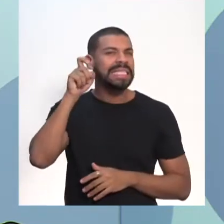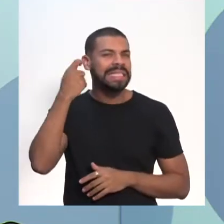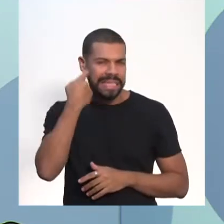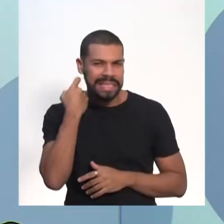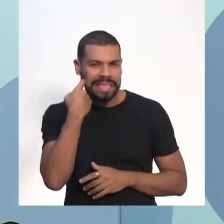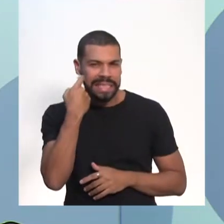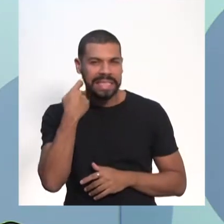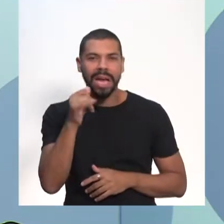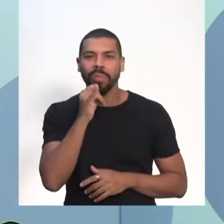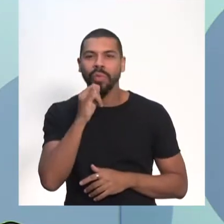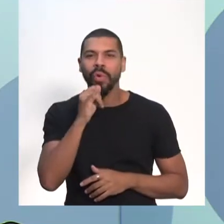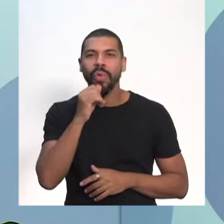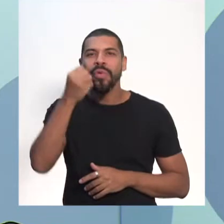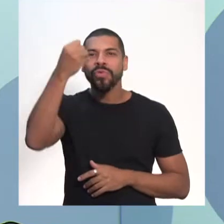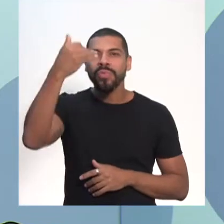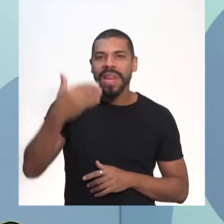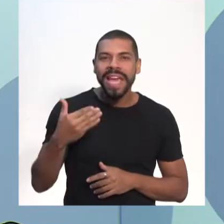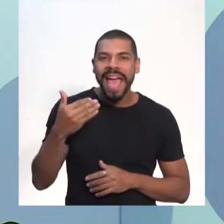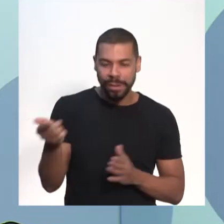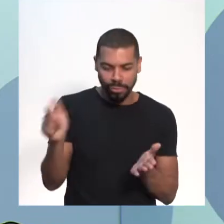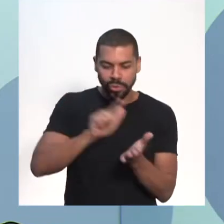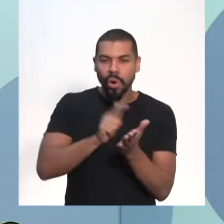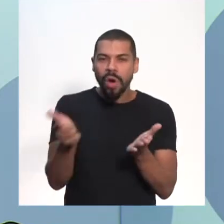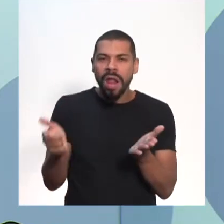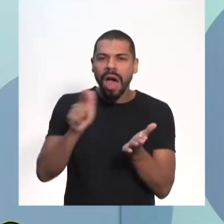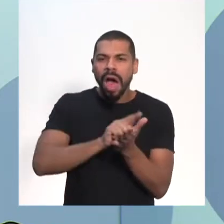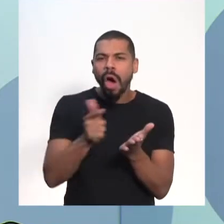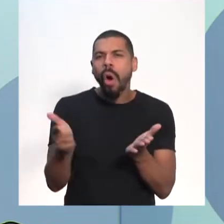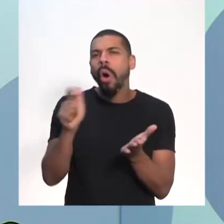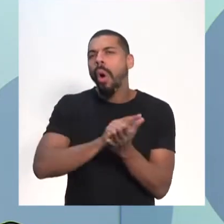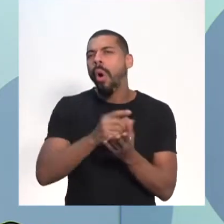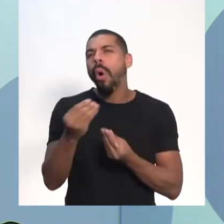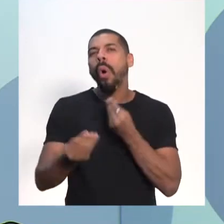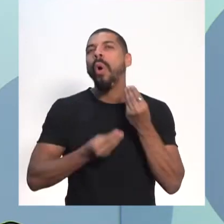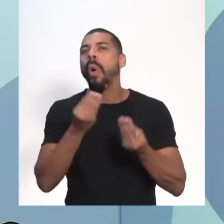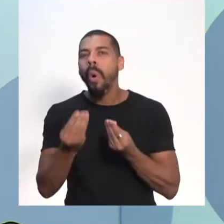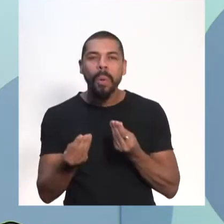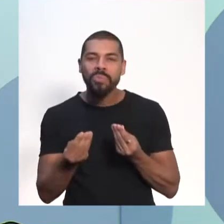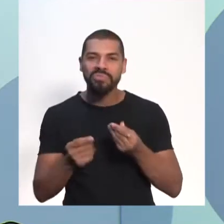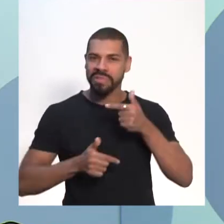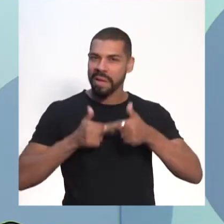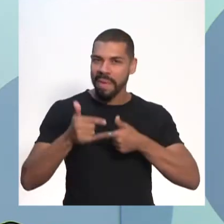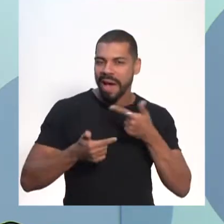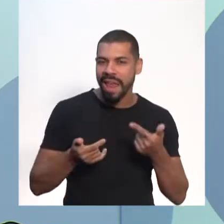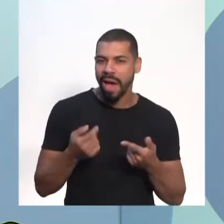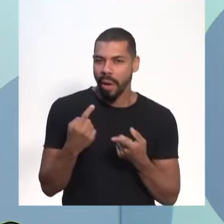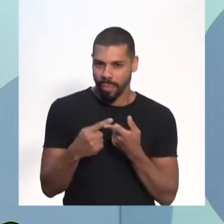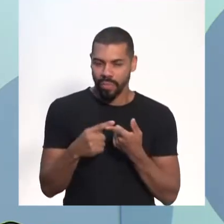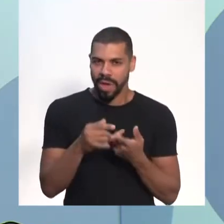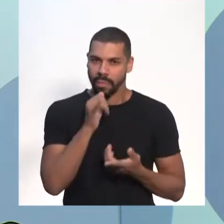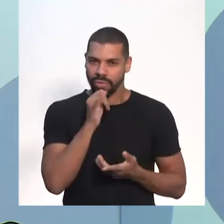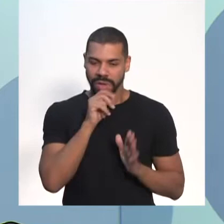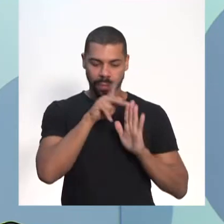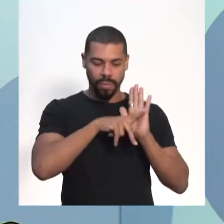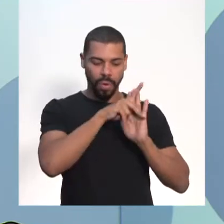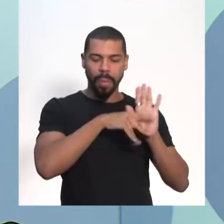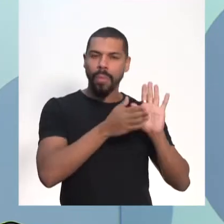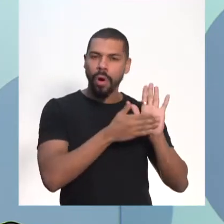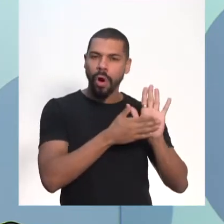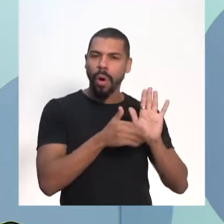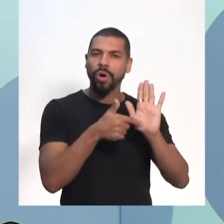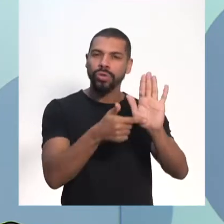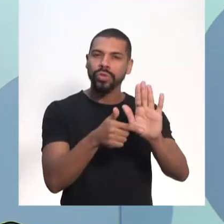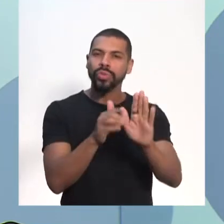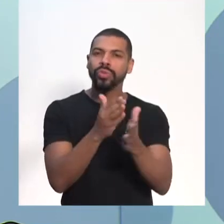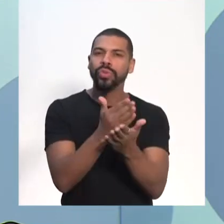roteiro, eu falei da roda do jornal, né, como é que seria o desafio de se trabalhar. Porque na proposta do livro, do professor,